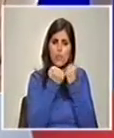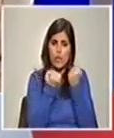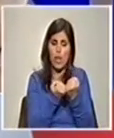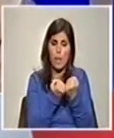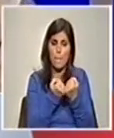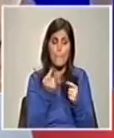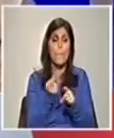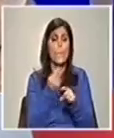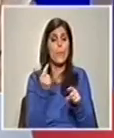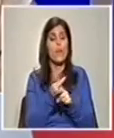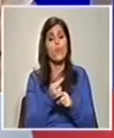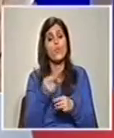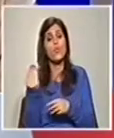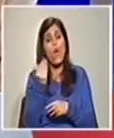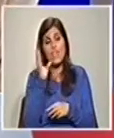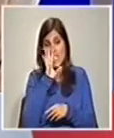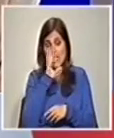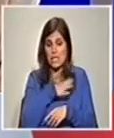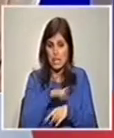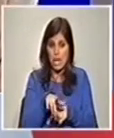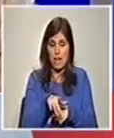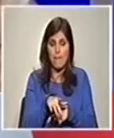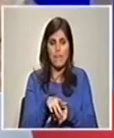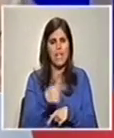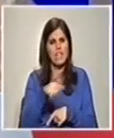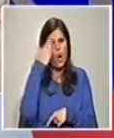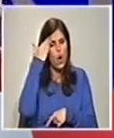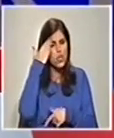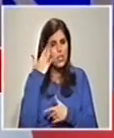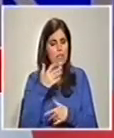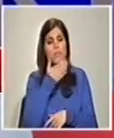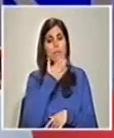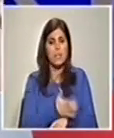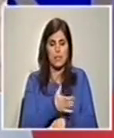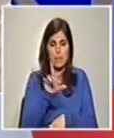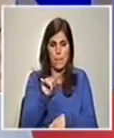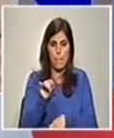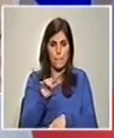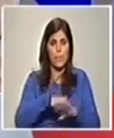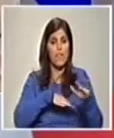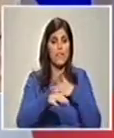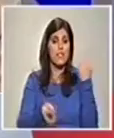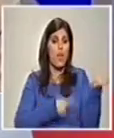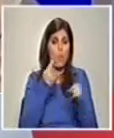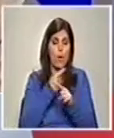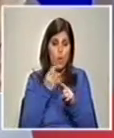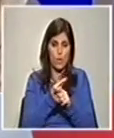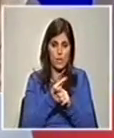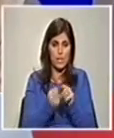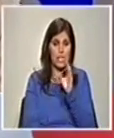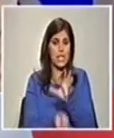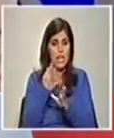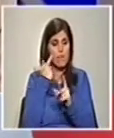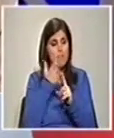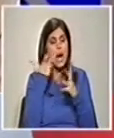mais se capacitar, formarem-se, terem essa consciência, mas também a experiência de fazer qualquer coisa e criar impacto